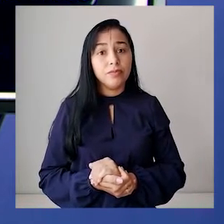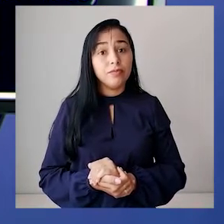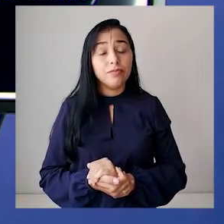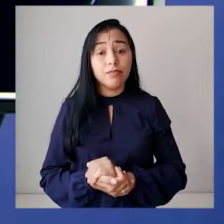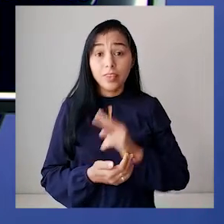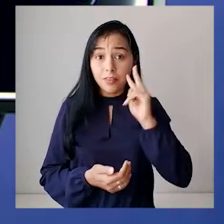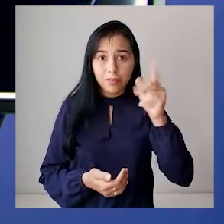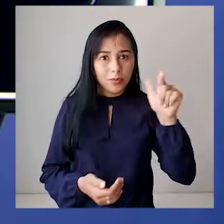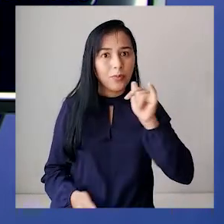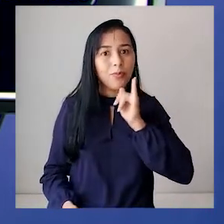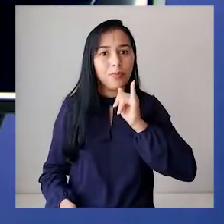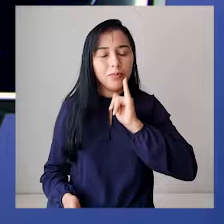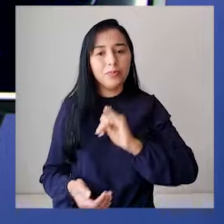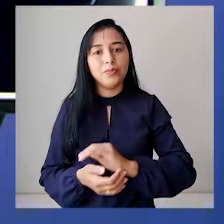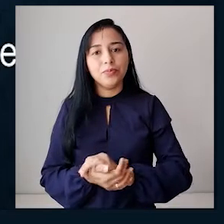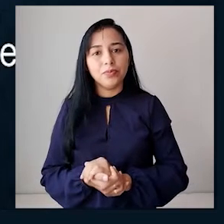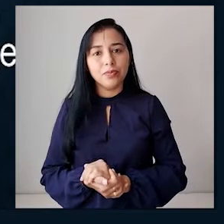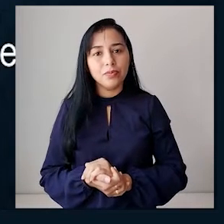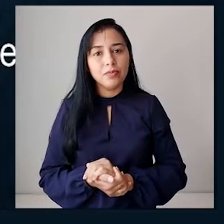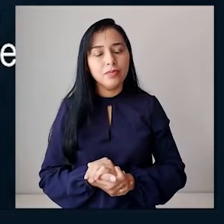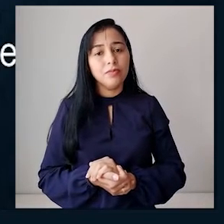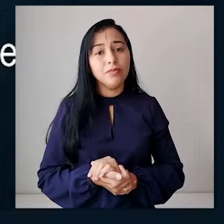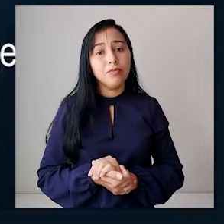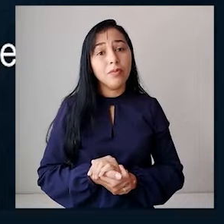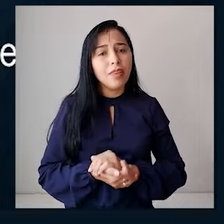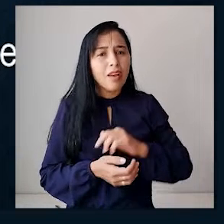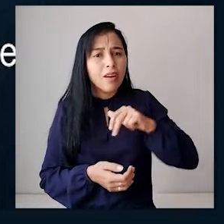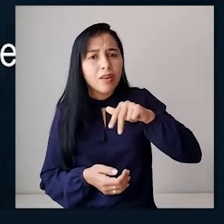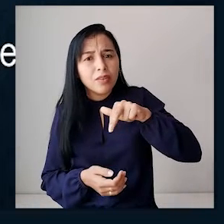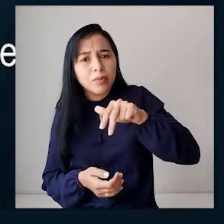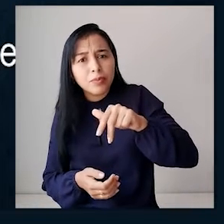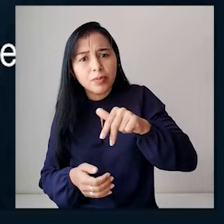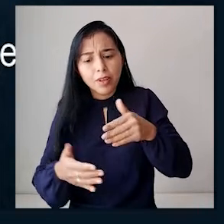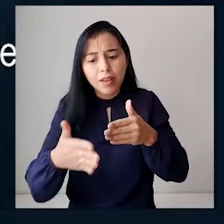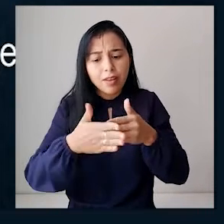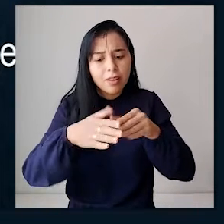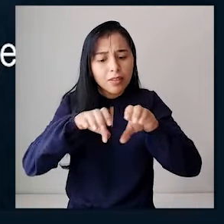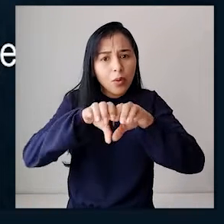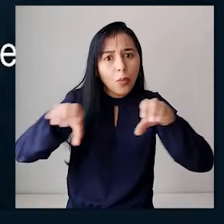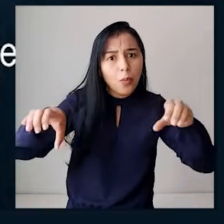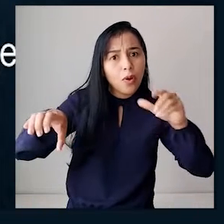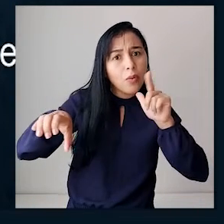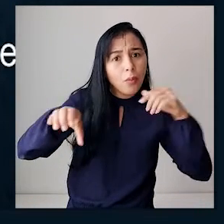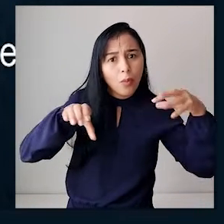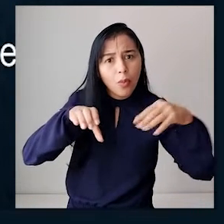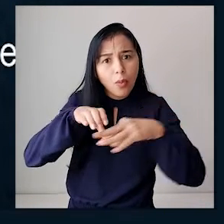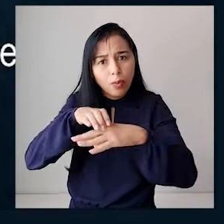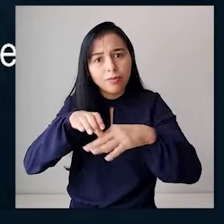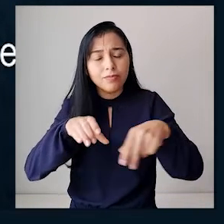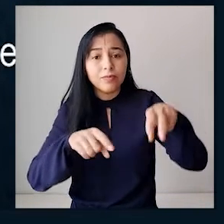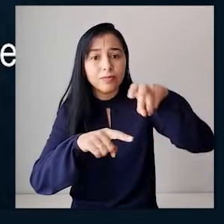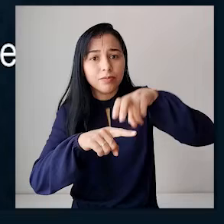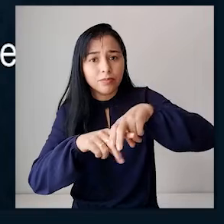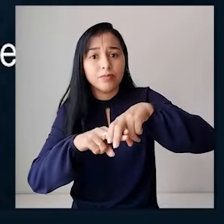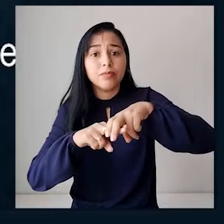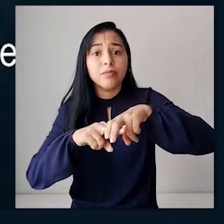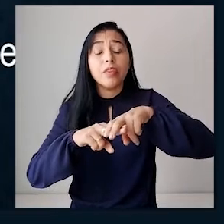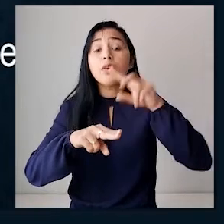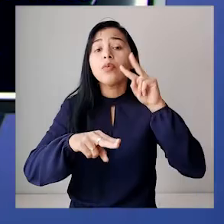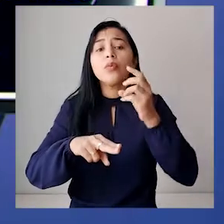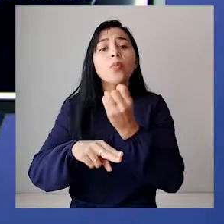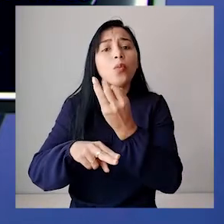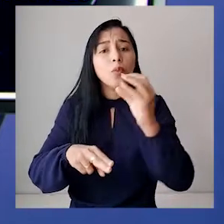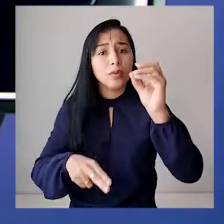Olha só esses outros exemplos aqui. Avancei lentamente até o bueiro, sentei-me. Quantas orações eu